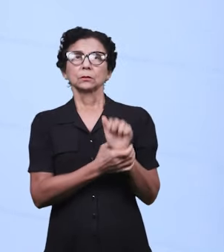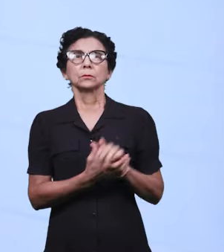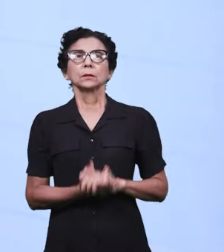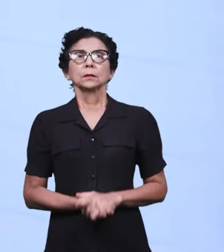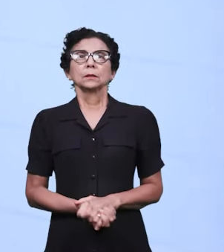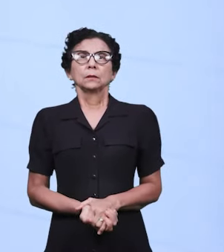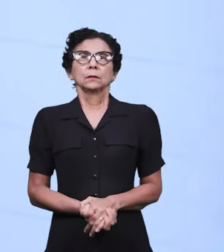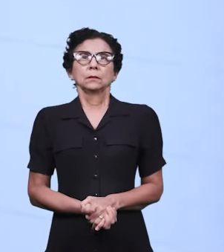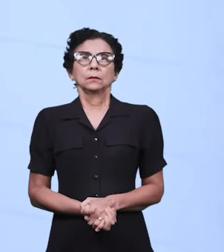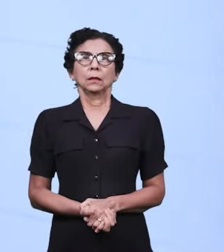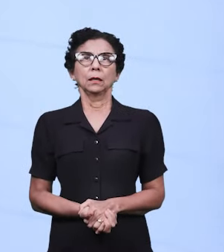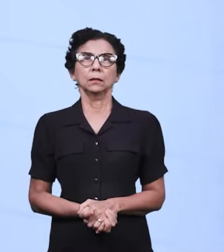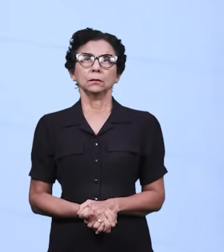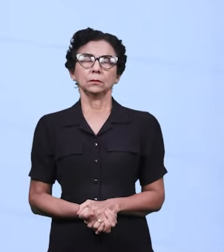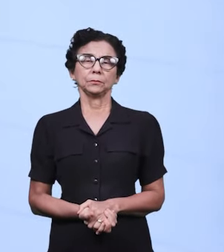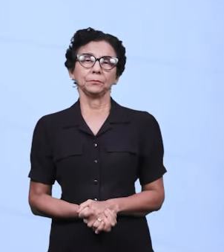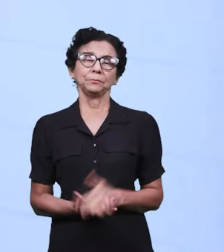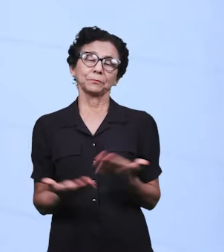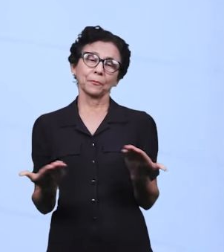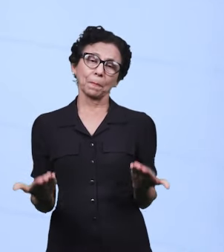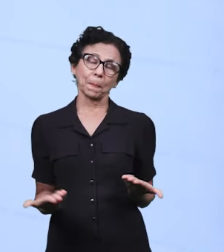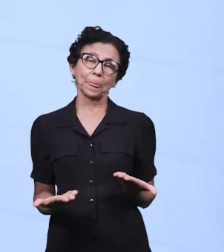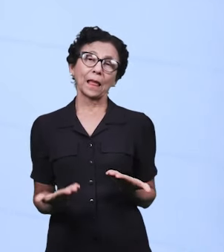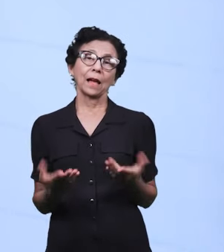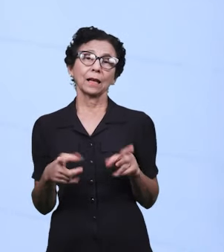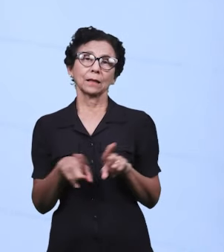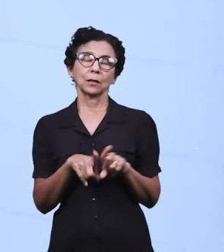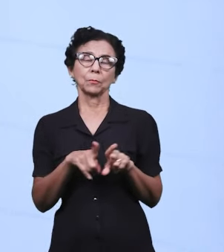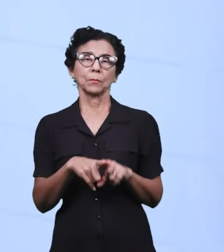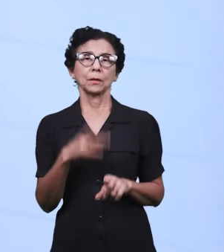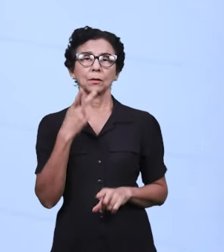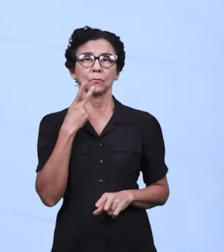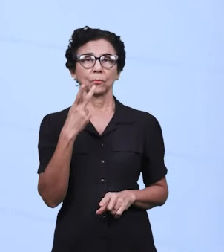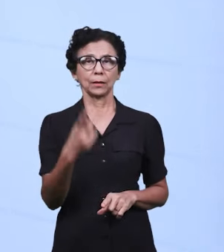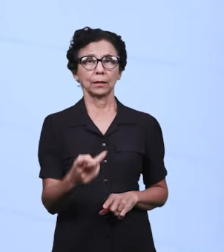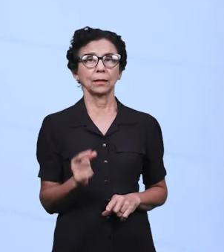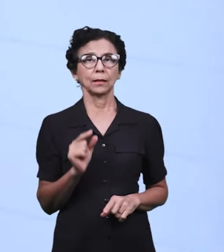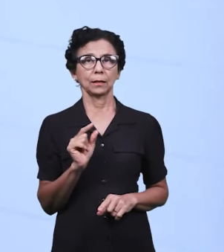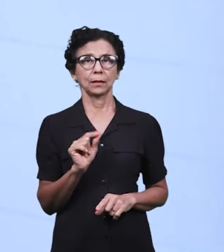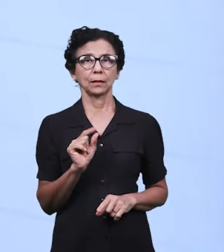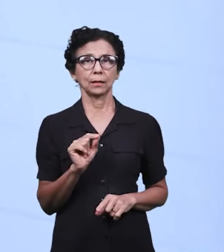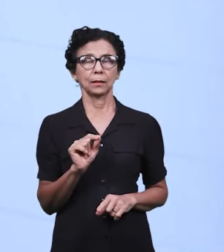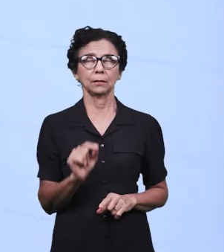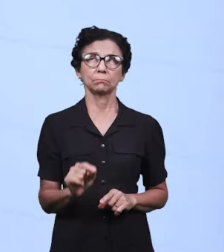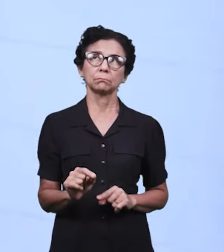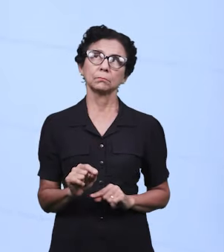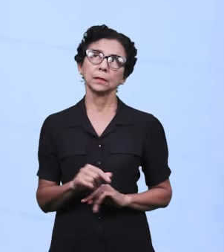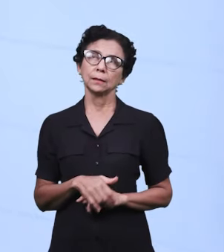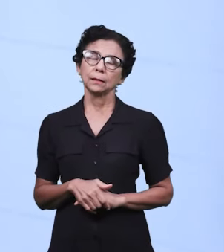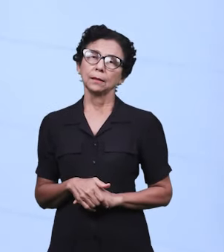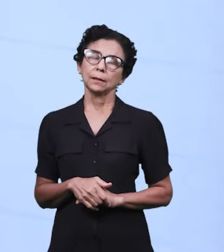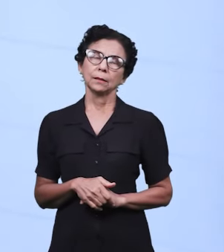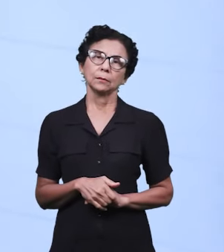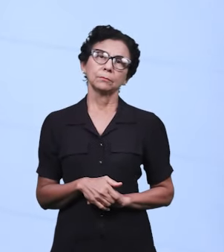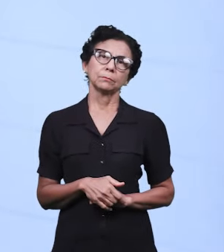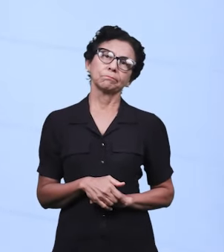né? Eu gostaria até de falar também, isso eu tenho assim como uma coisa muito